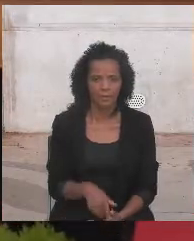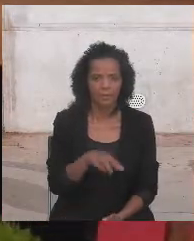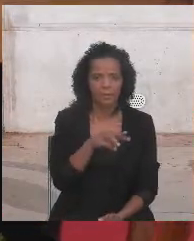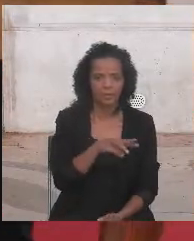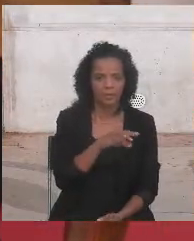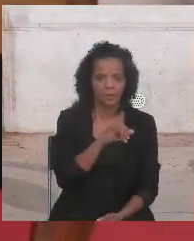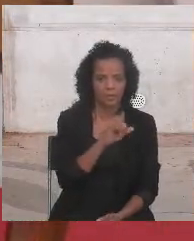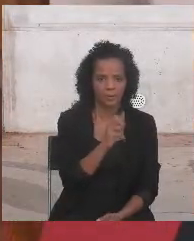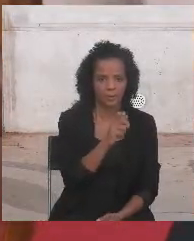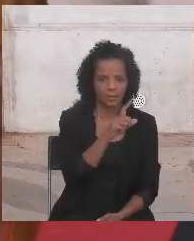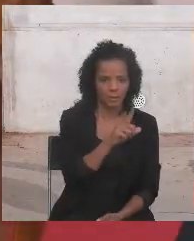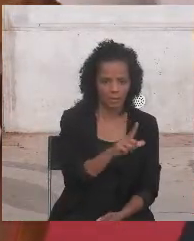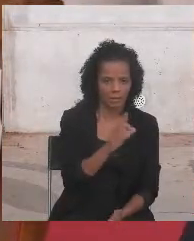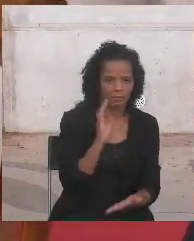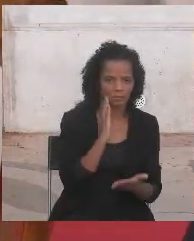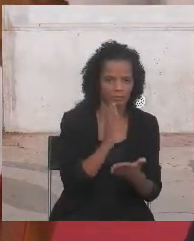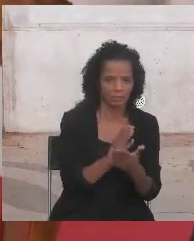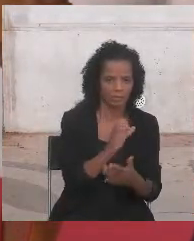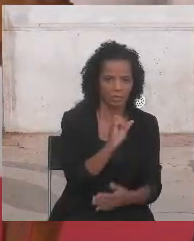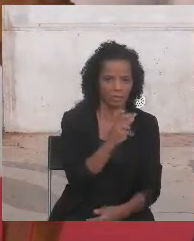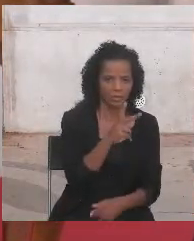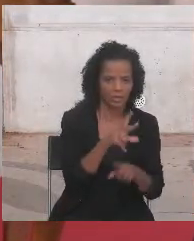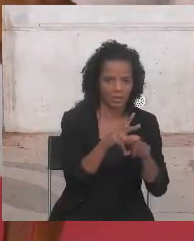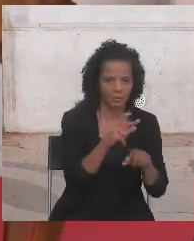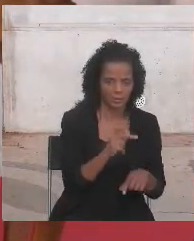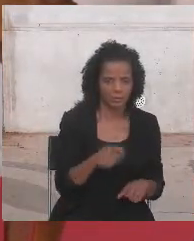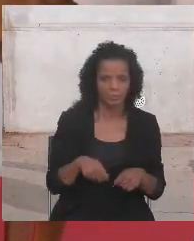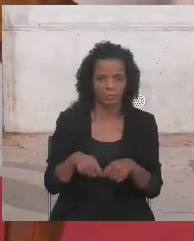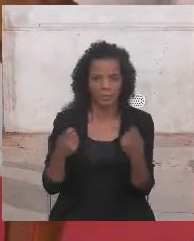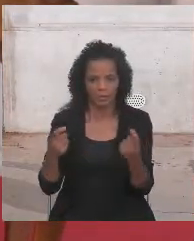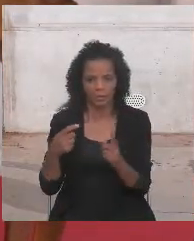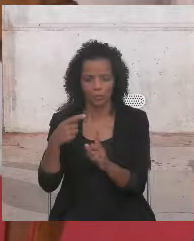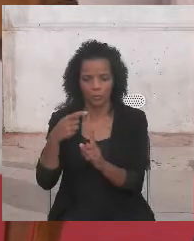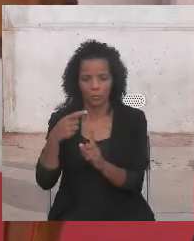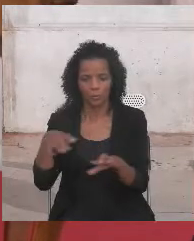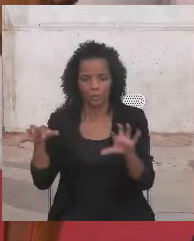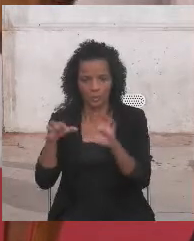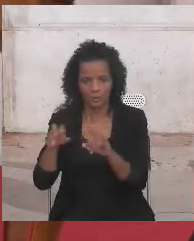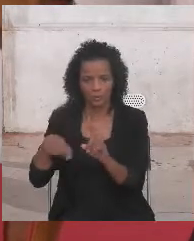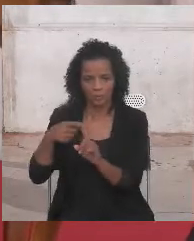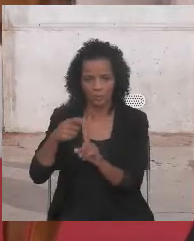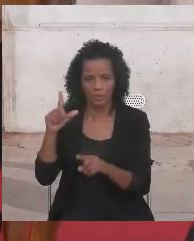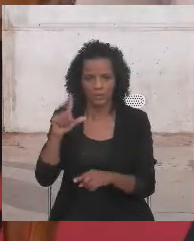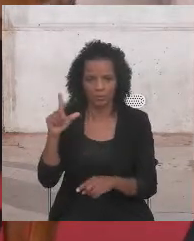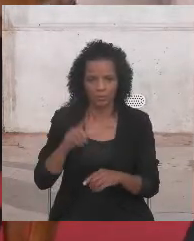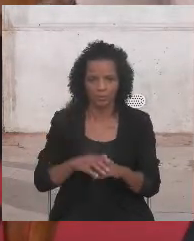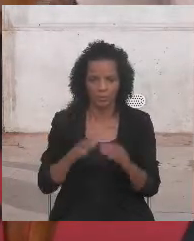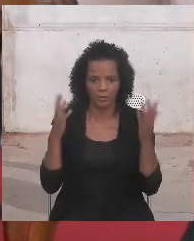Miguel Farinha, dos Santos da Silva Graça, Coligação Mais Lisboa.